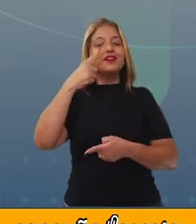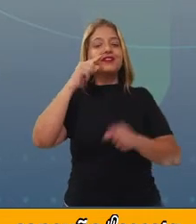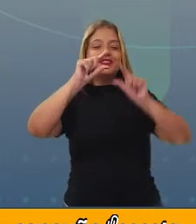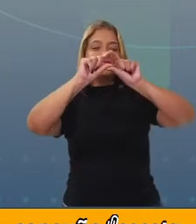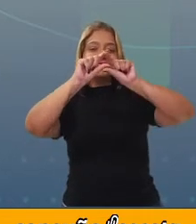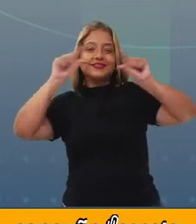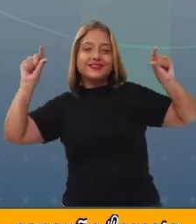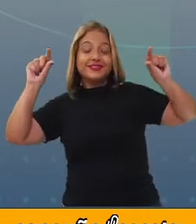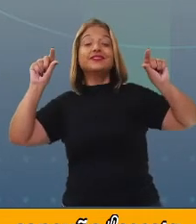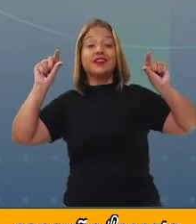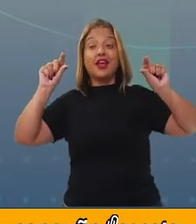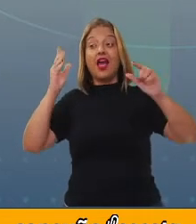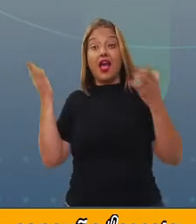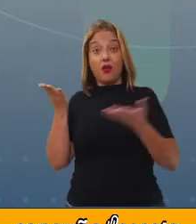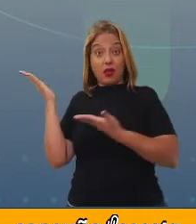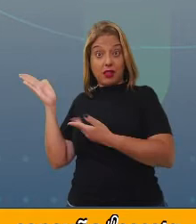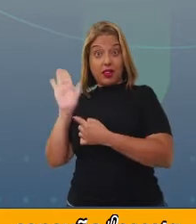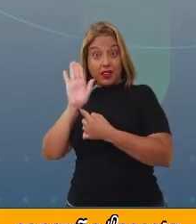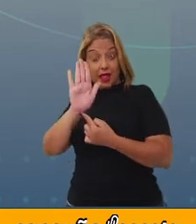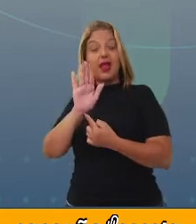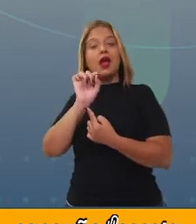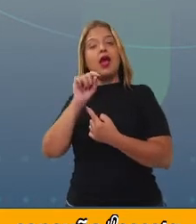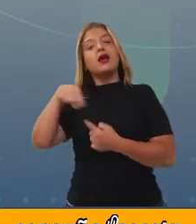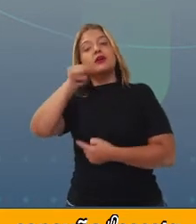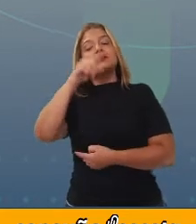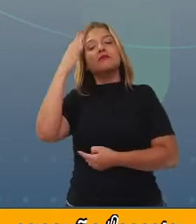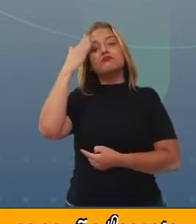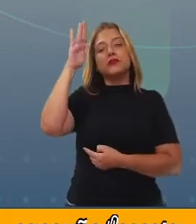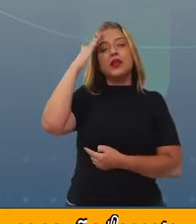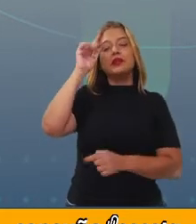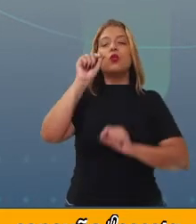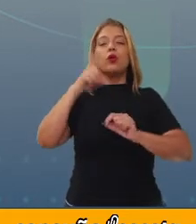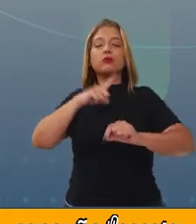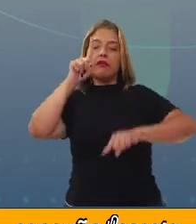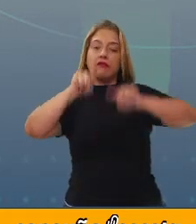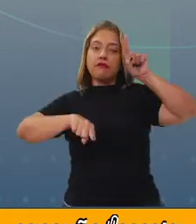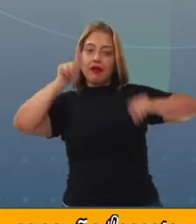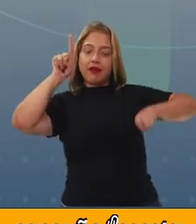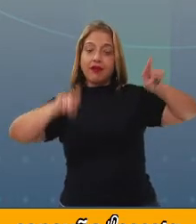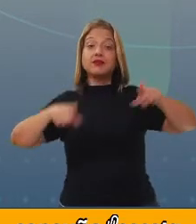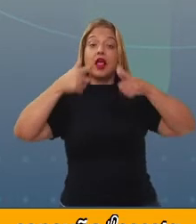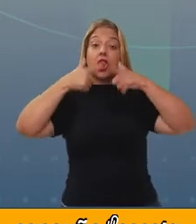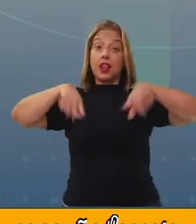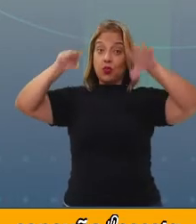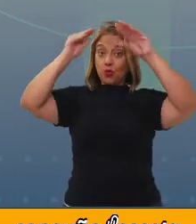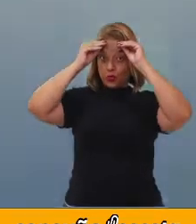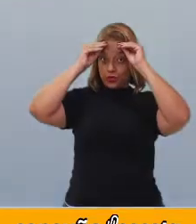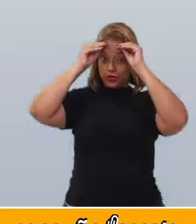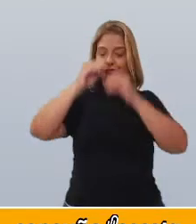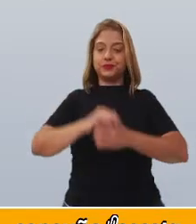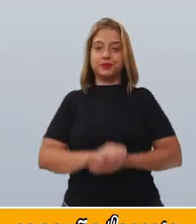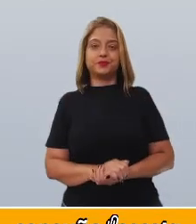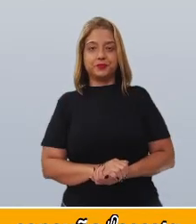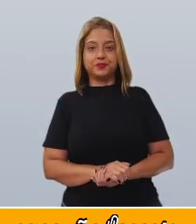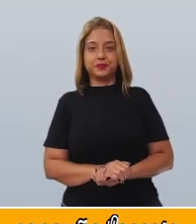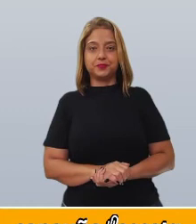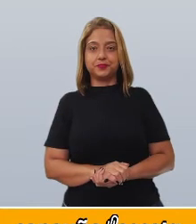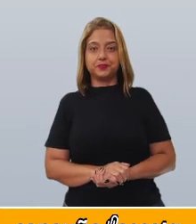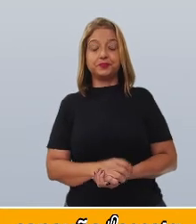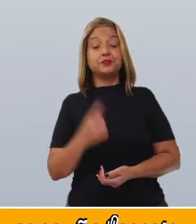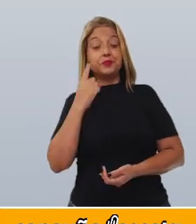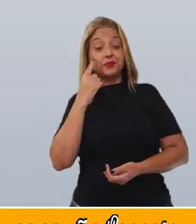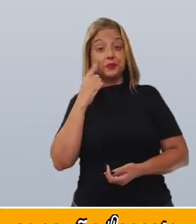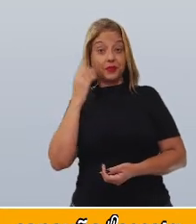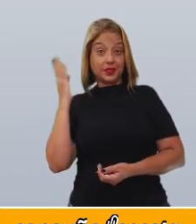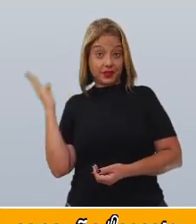nós compreendermos um pouquinho da variação linguística na prática interacionista. Olhem